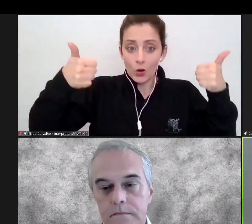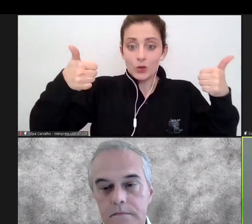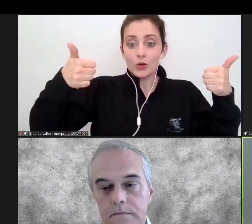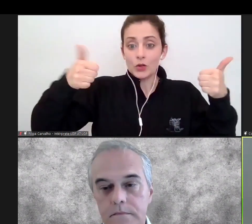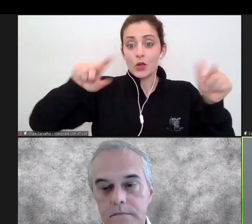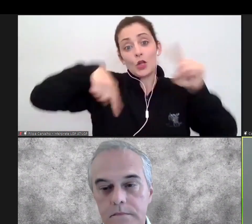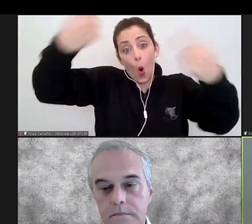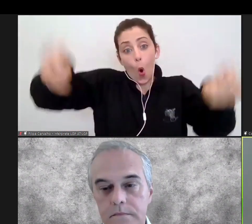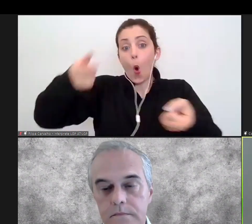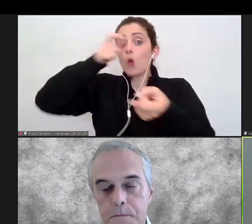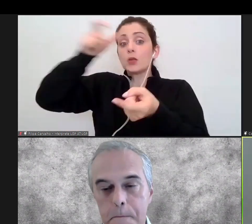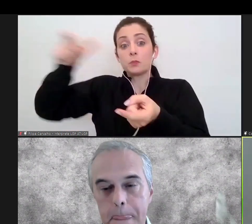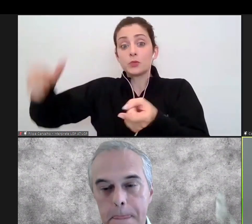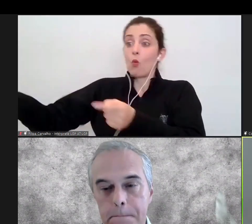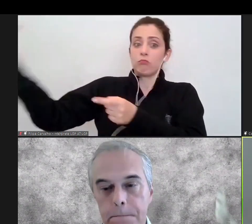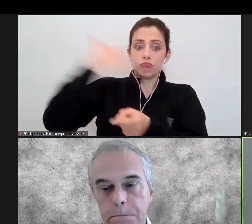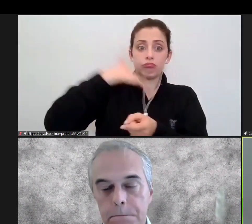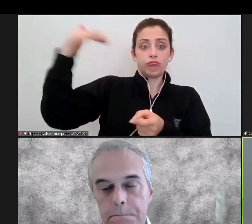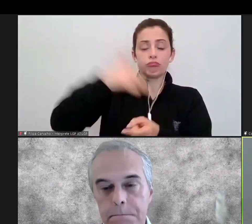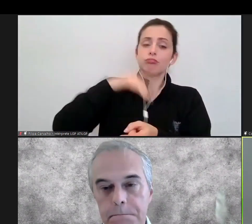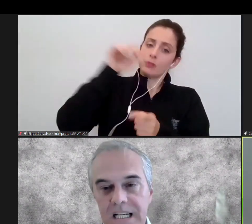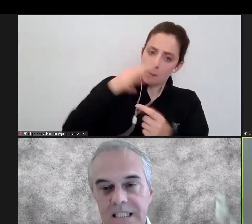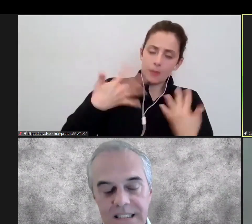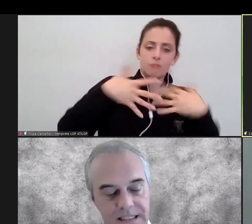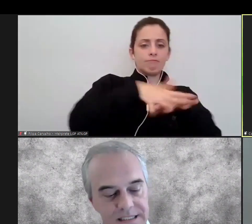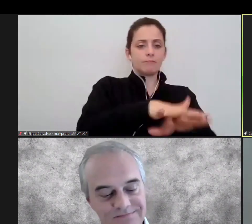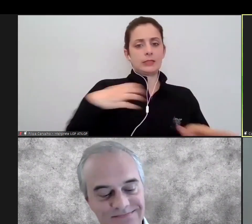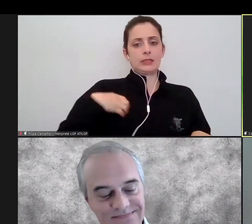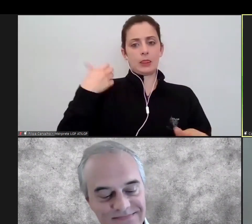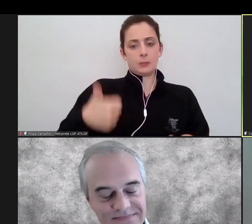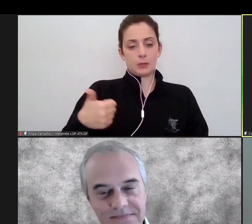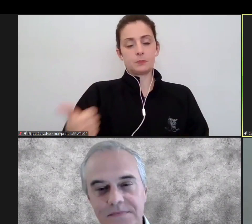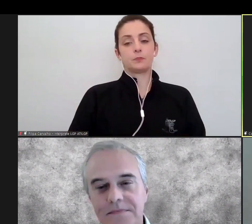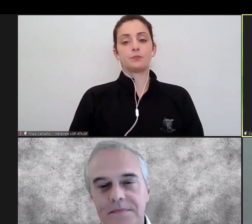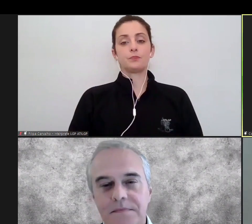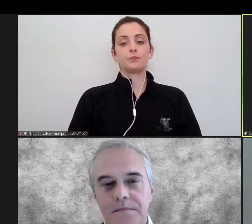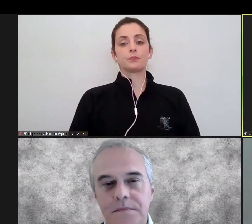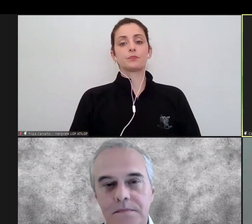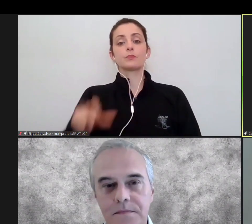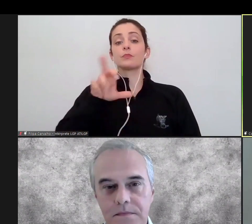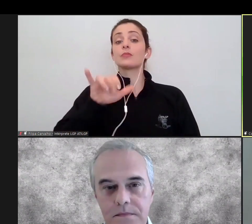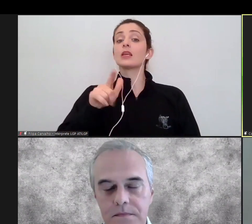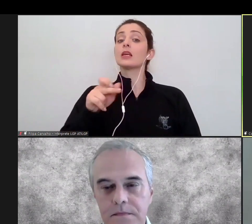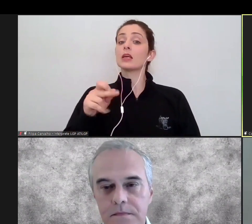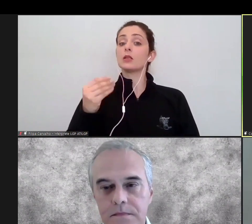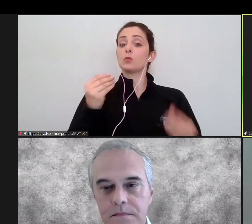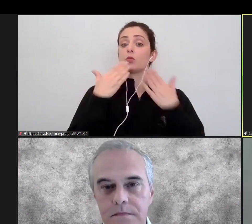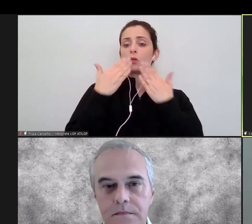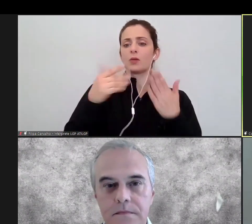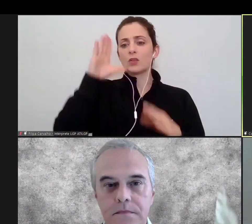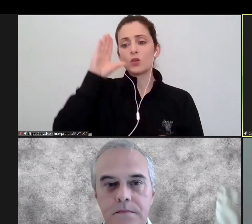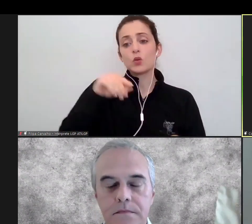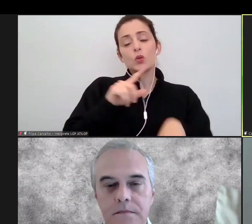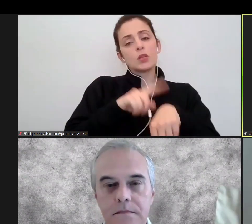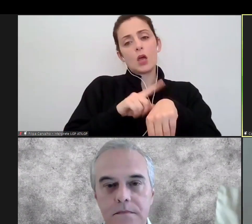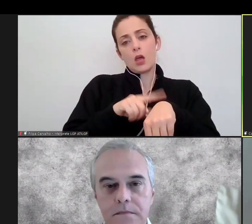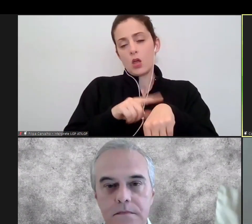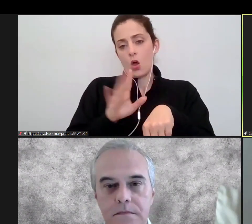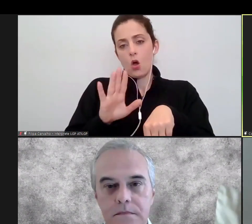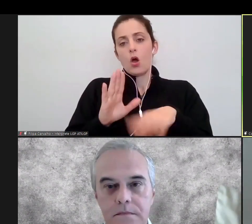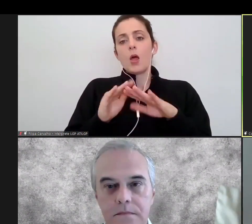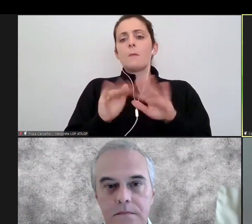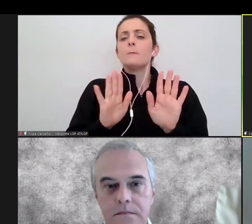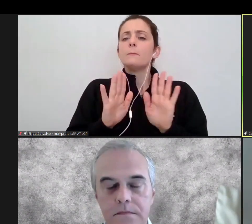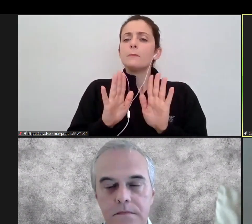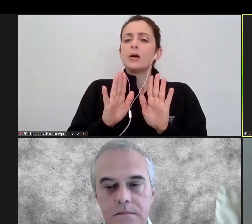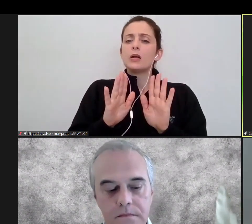se sintam mais integradas. Muito bem, Rita, obrigada. Eu não sei, eu não consigo ver as horas deste lado, mas